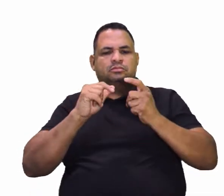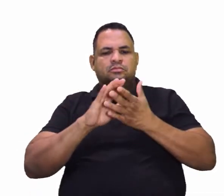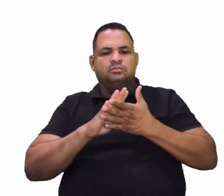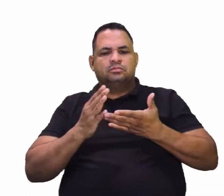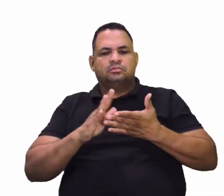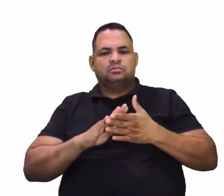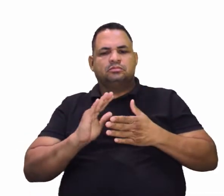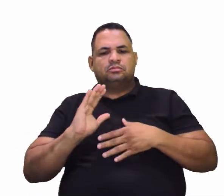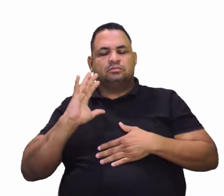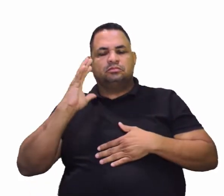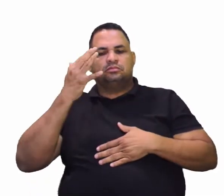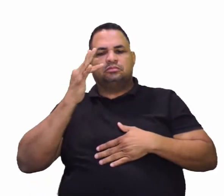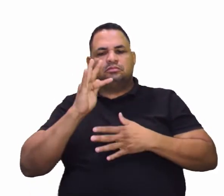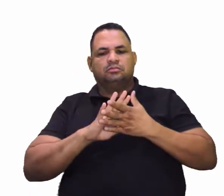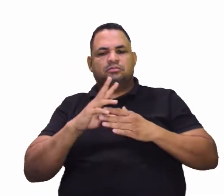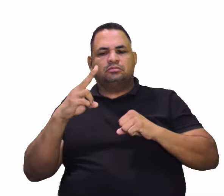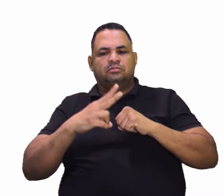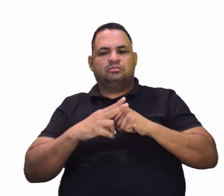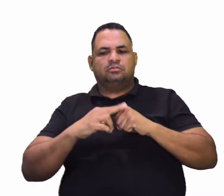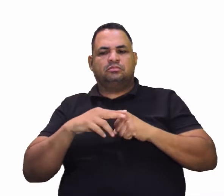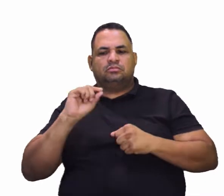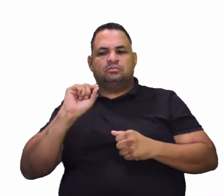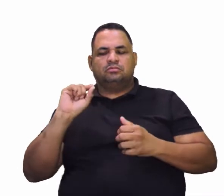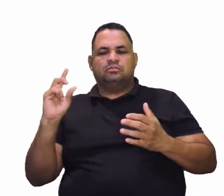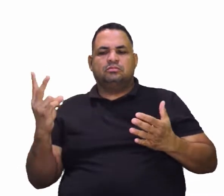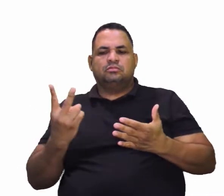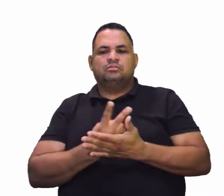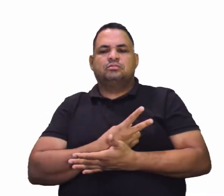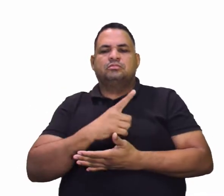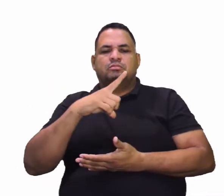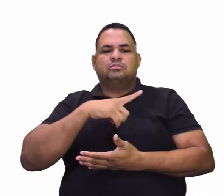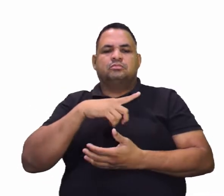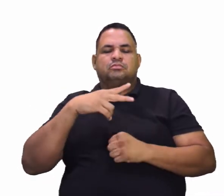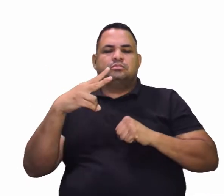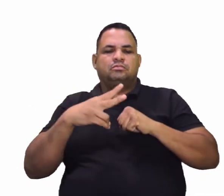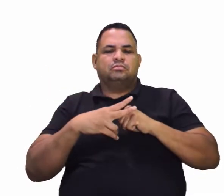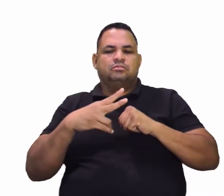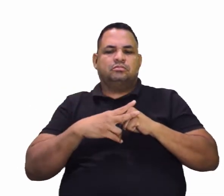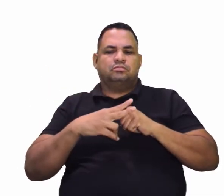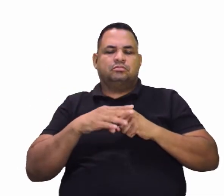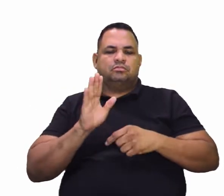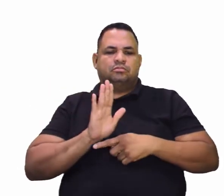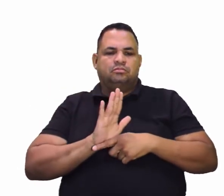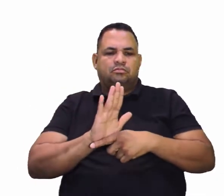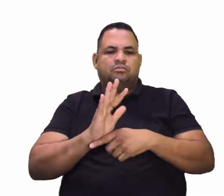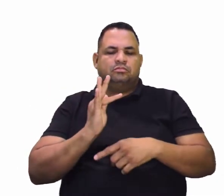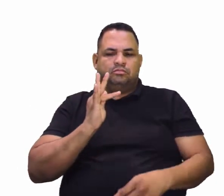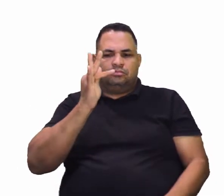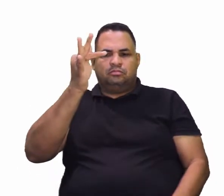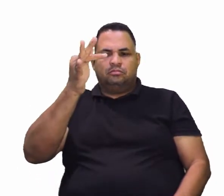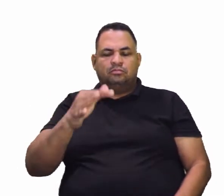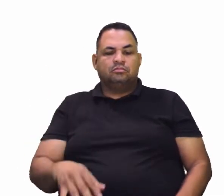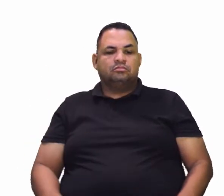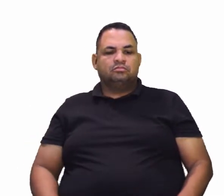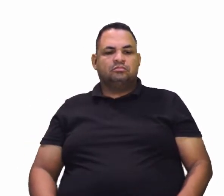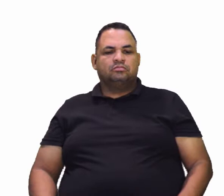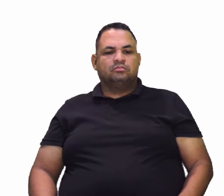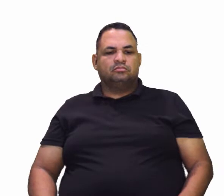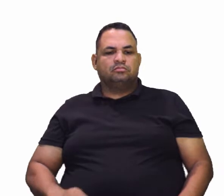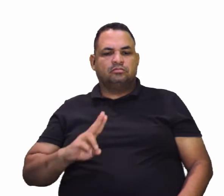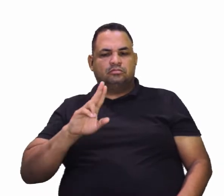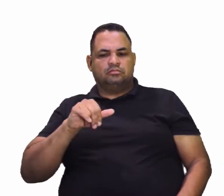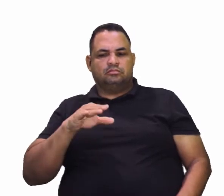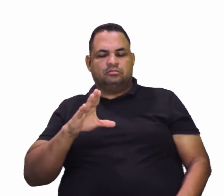tempo verbal, inclusive. O que acontece? Vem o meu verbo auxiliar do futuro com o meu